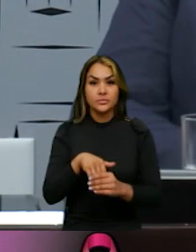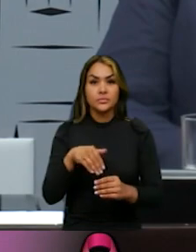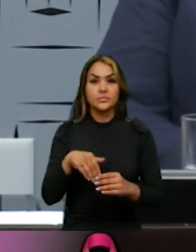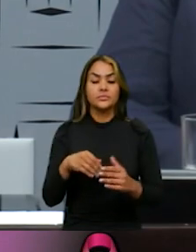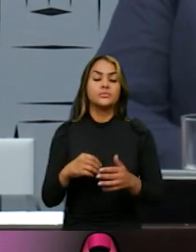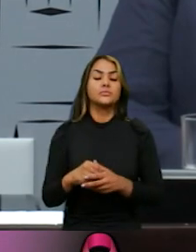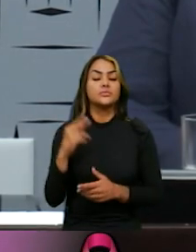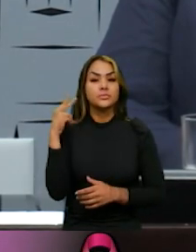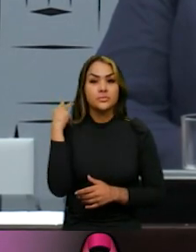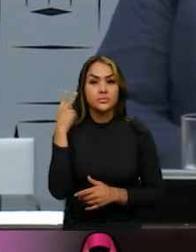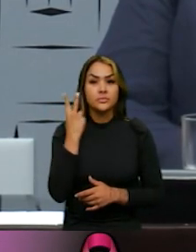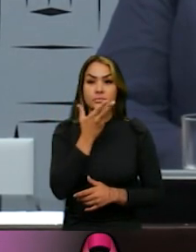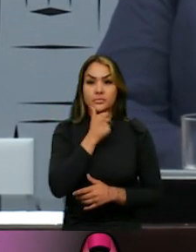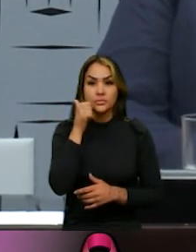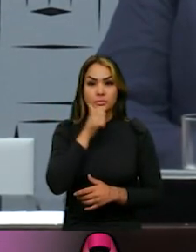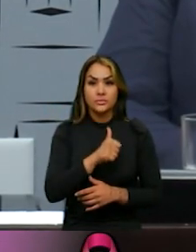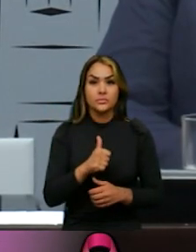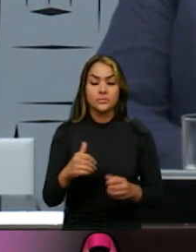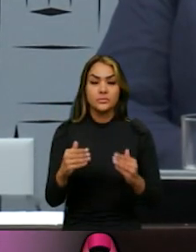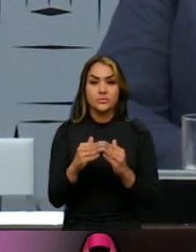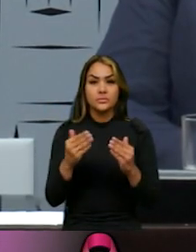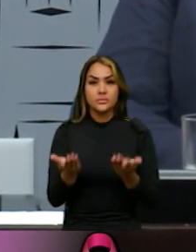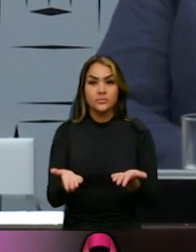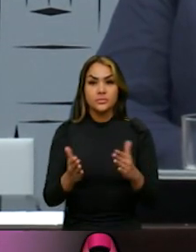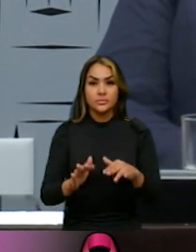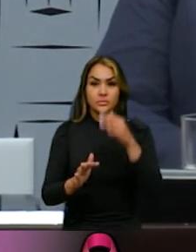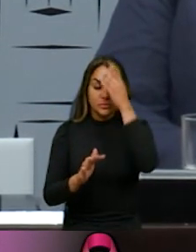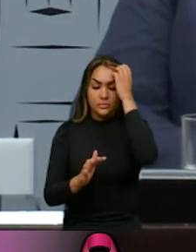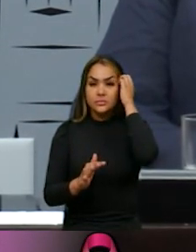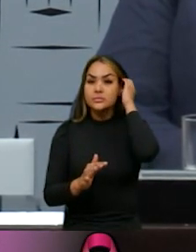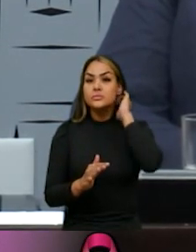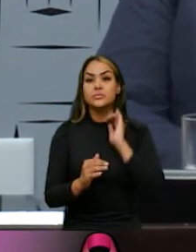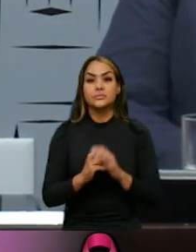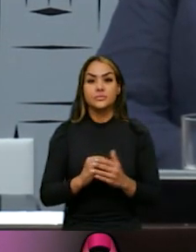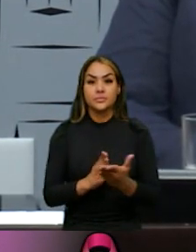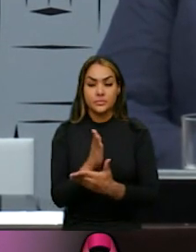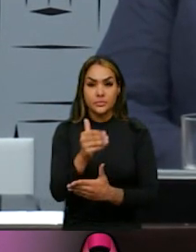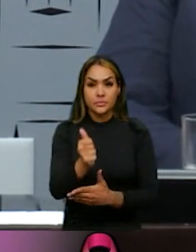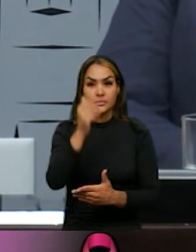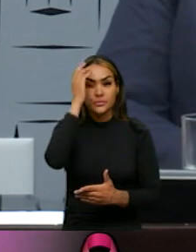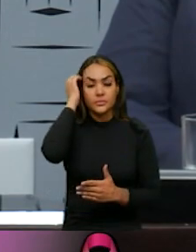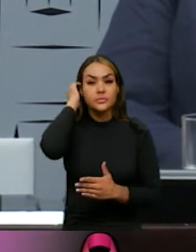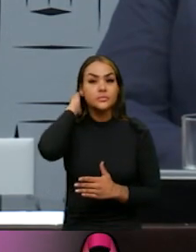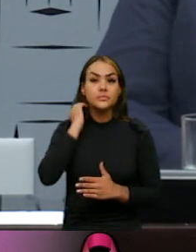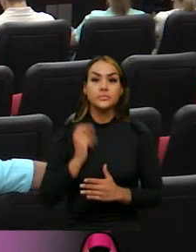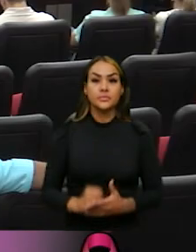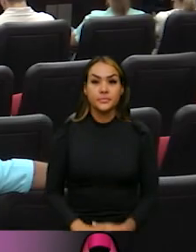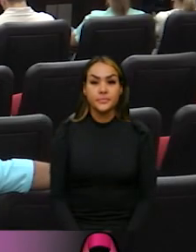Os vereadores e a vereadora que forem favoráveis permaneçam como estão. Aprovado.